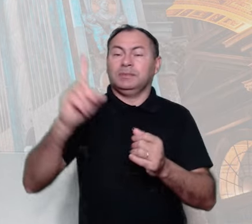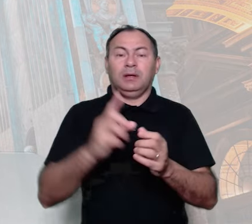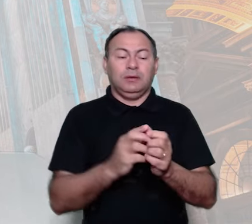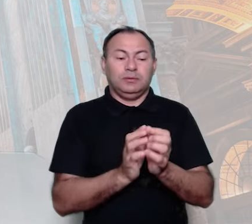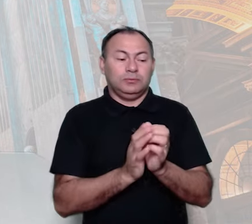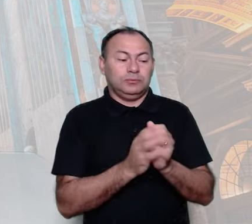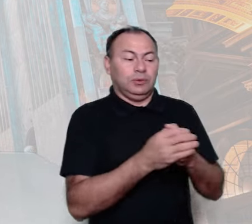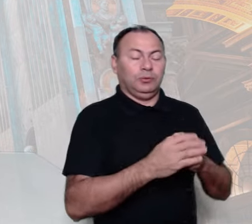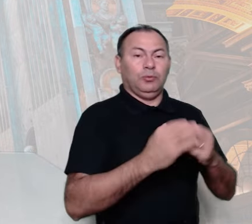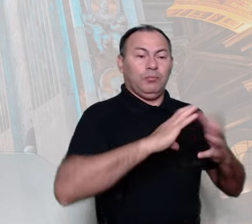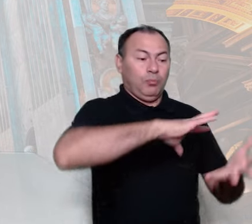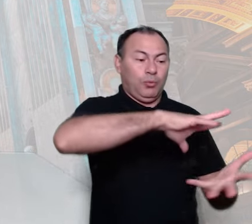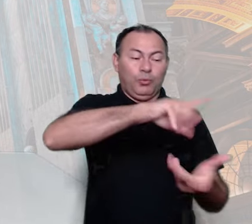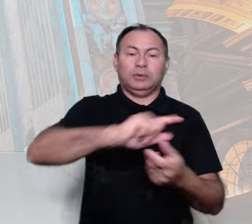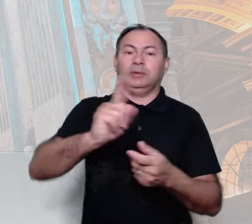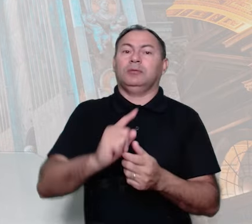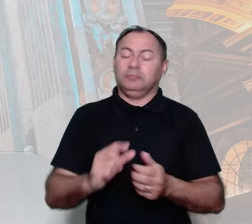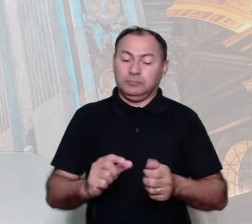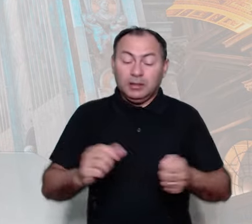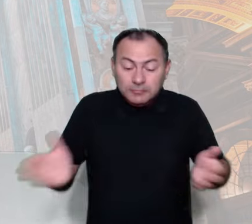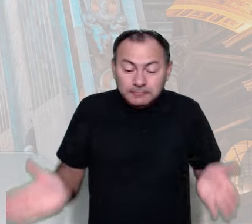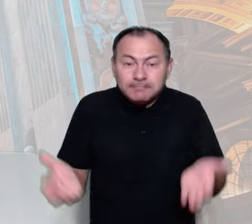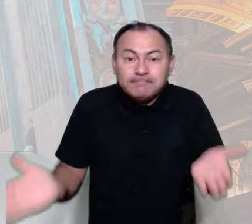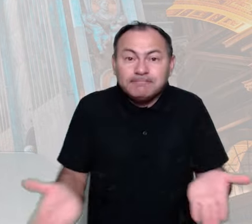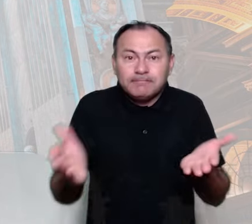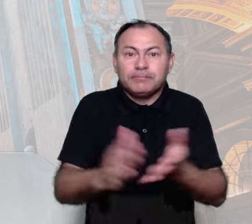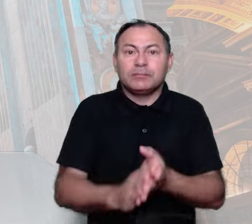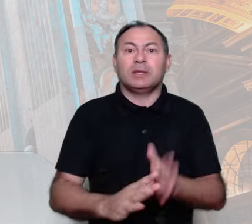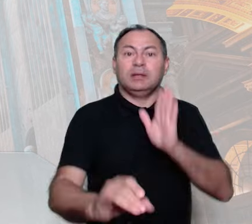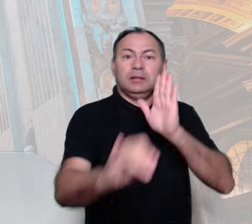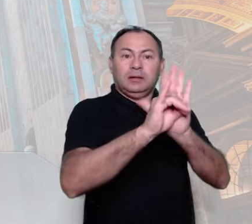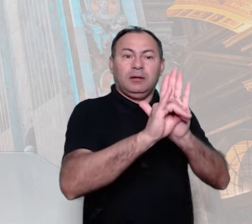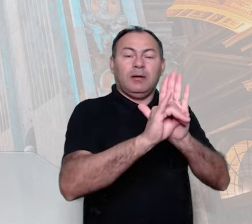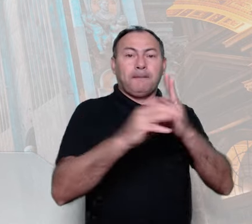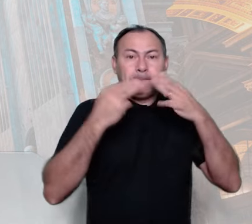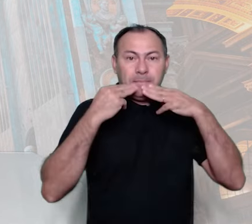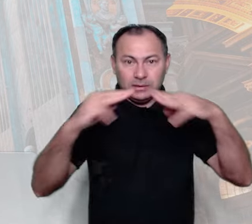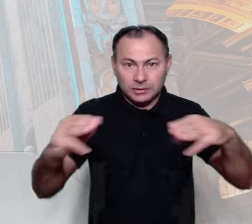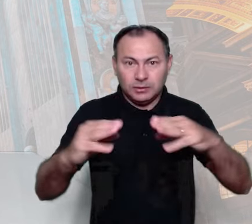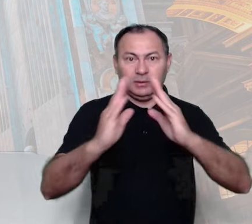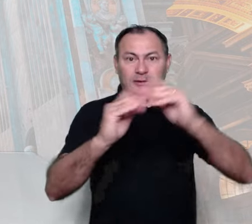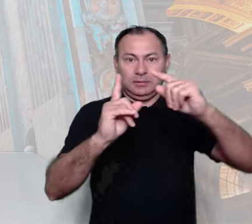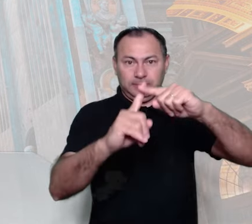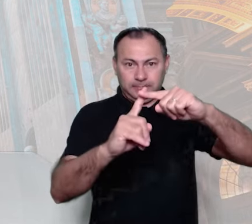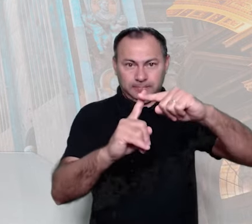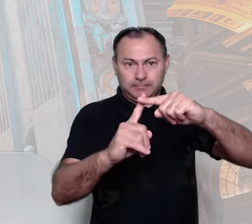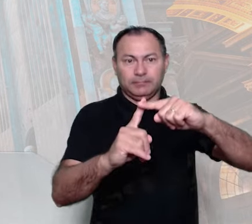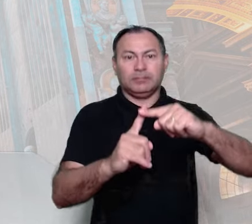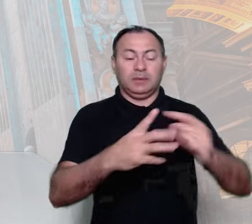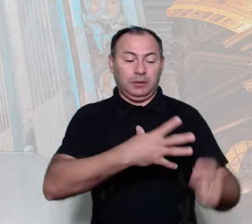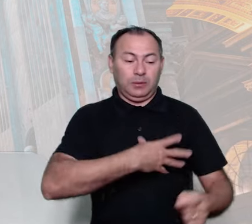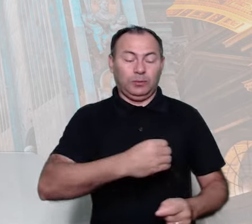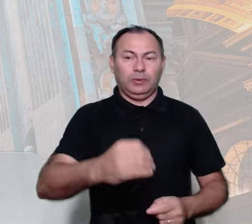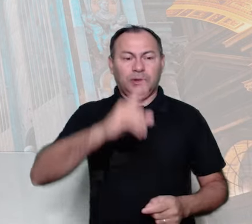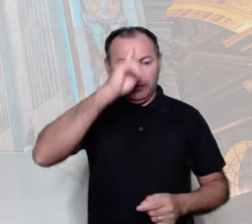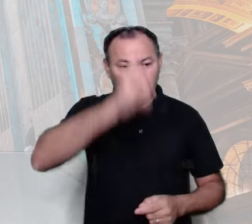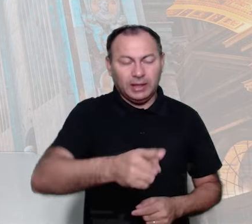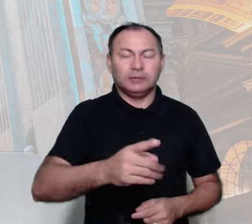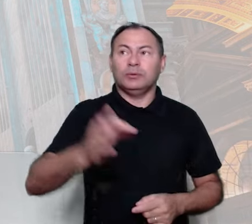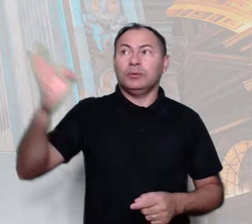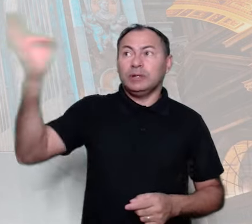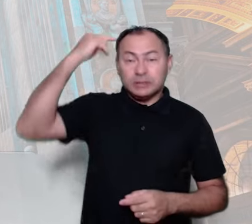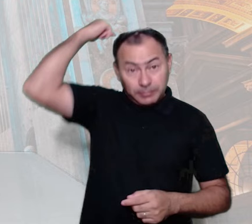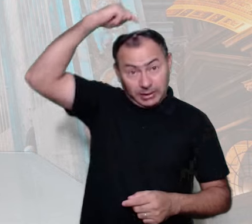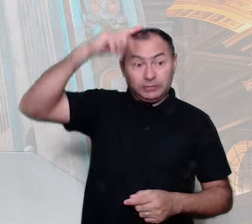não é como uma fuga do mundo, mas reforça a identidade missionária da Igreja. O Filho é